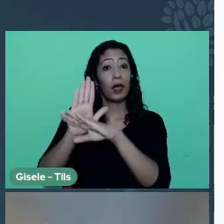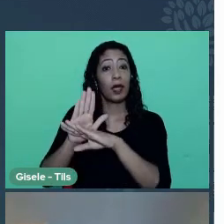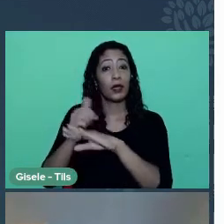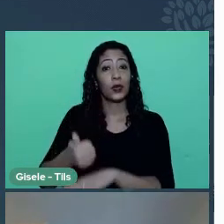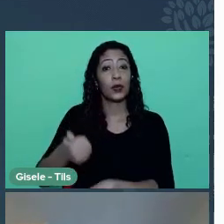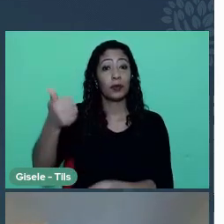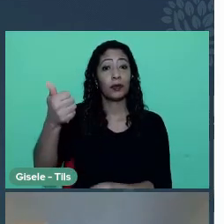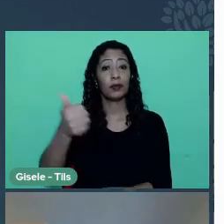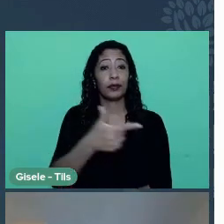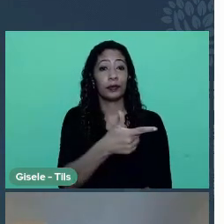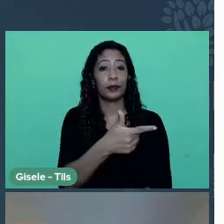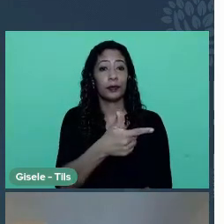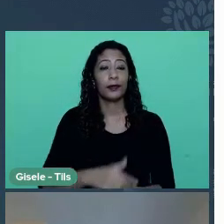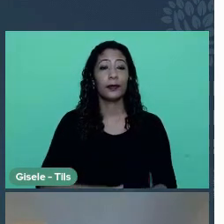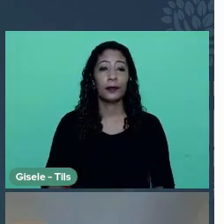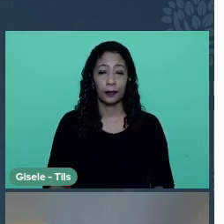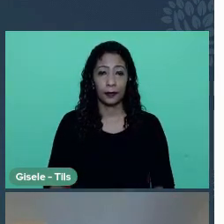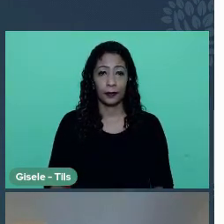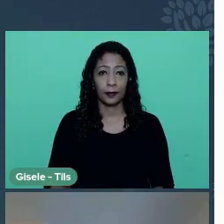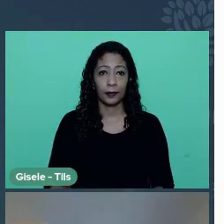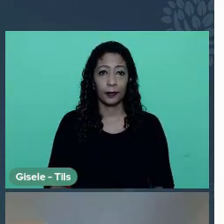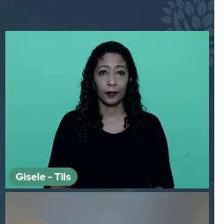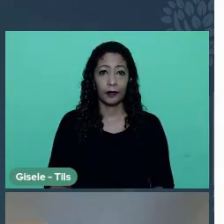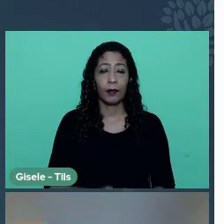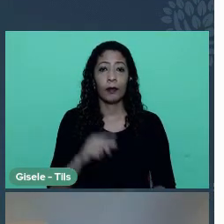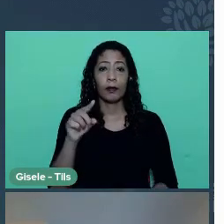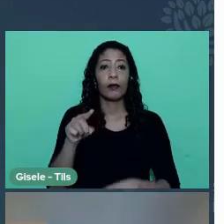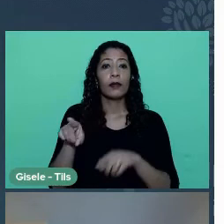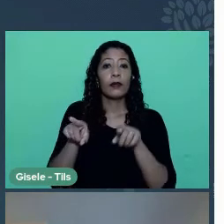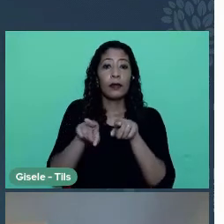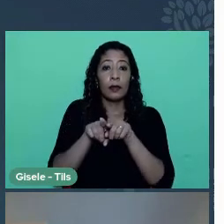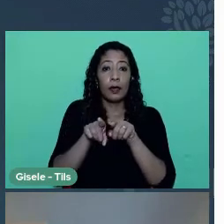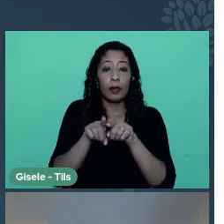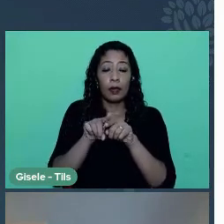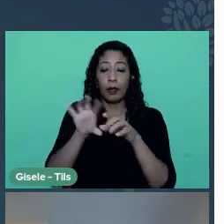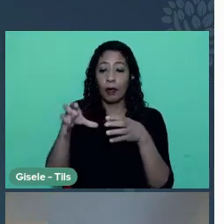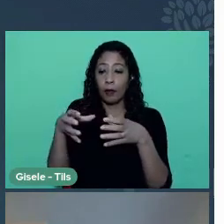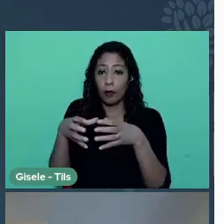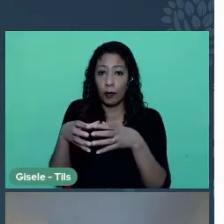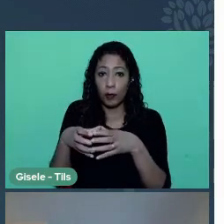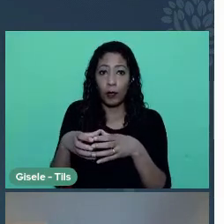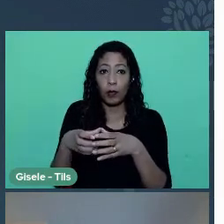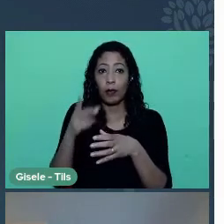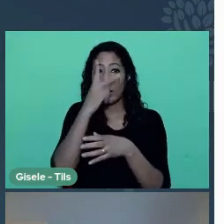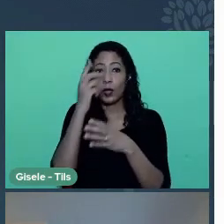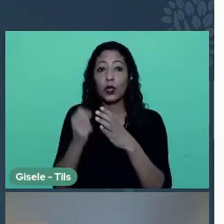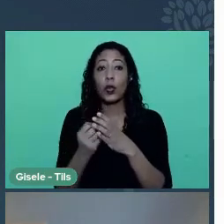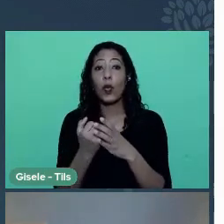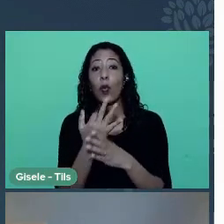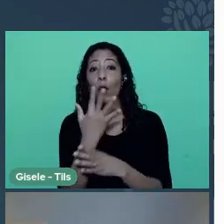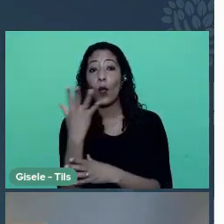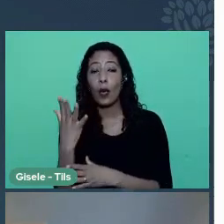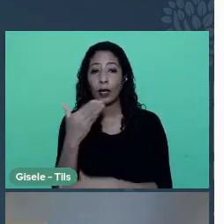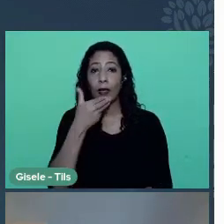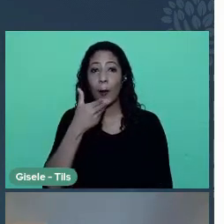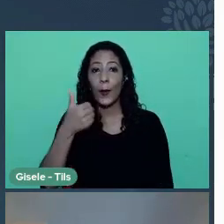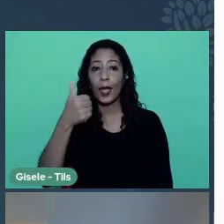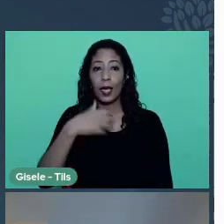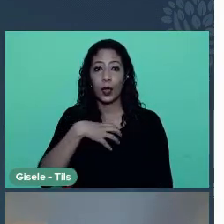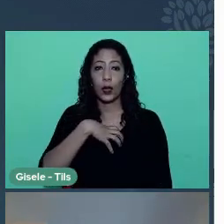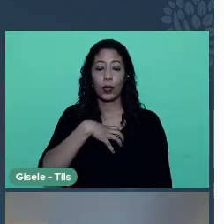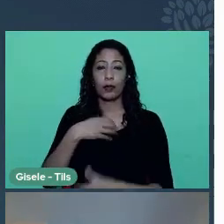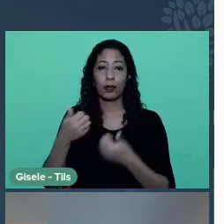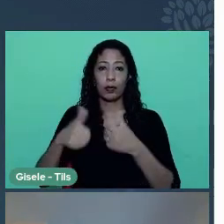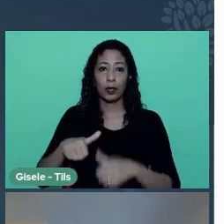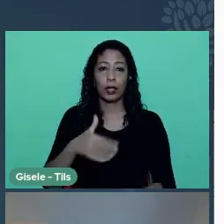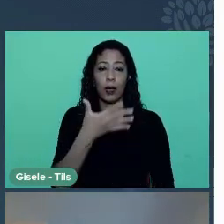né? E aqui a quantidade de pessoas que melhoraram os sintomas. Então, veja, de cada 100 pessoas que entraram